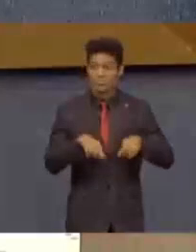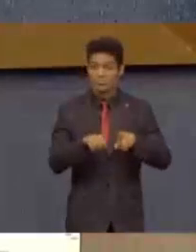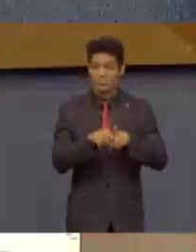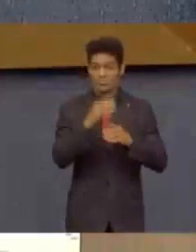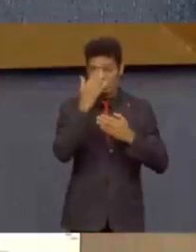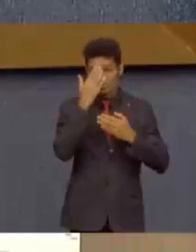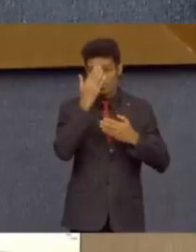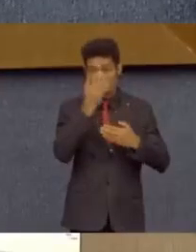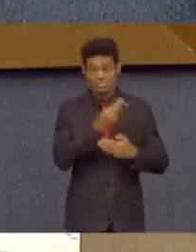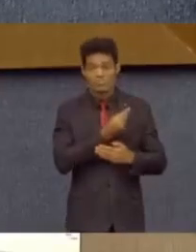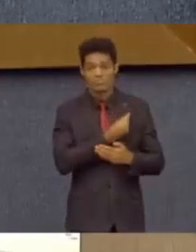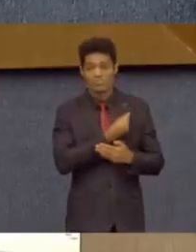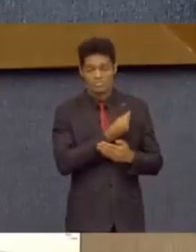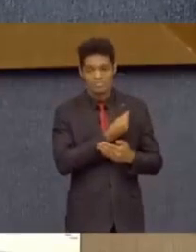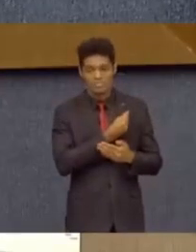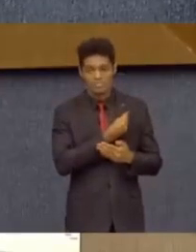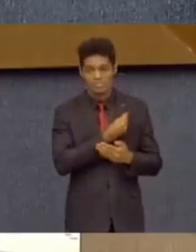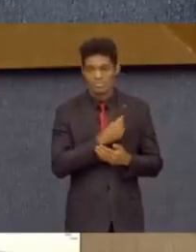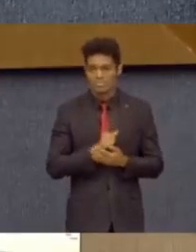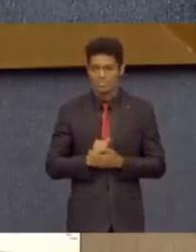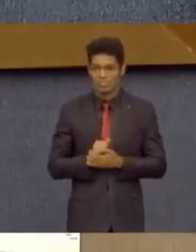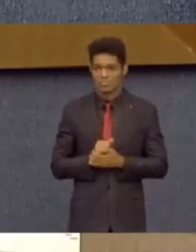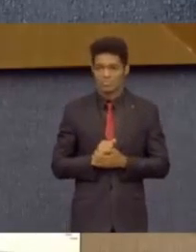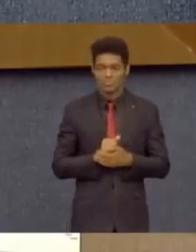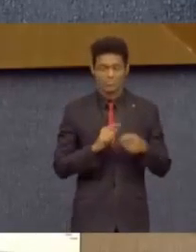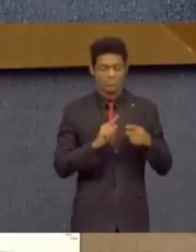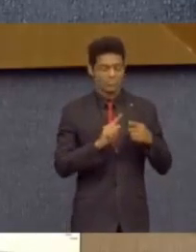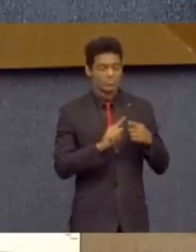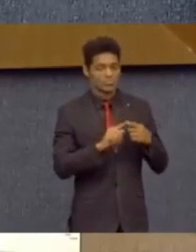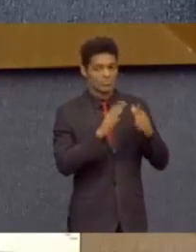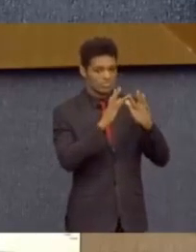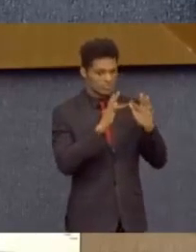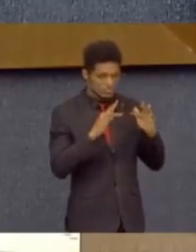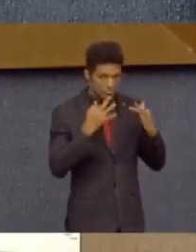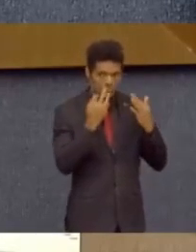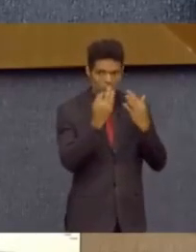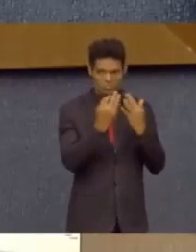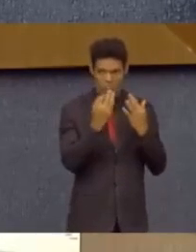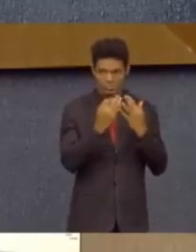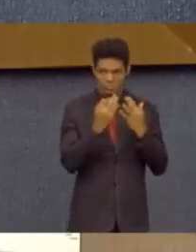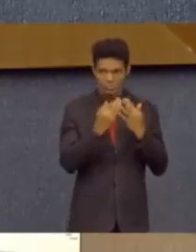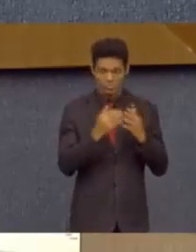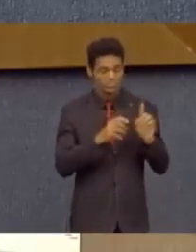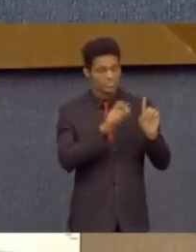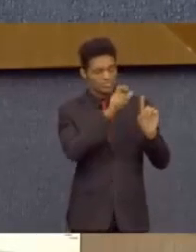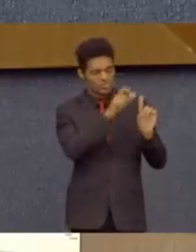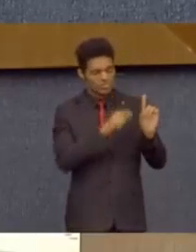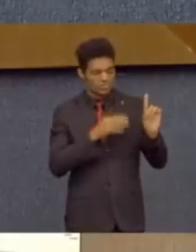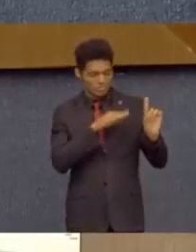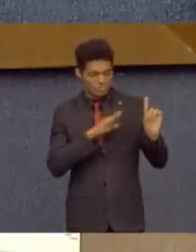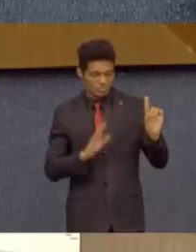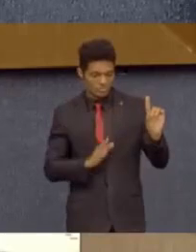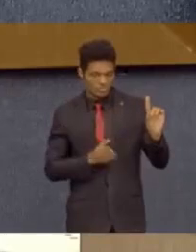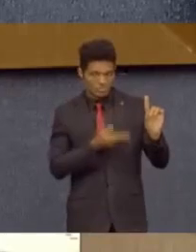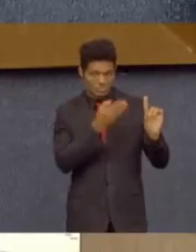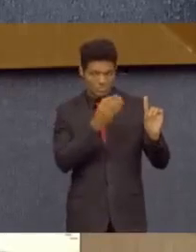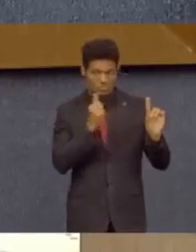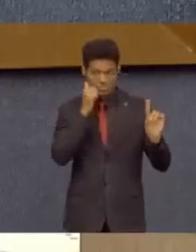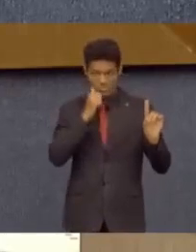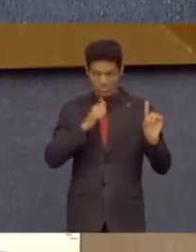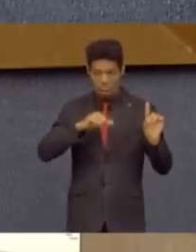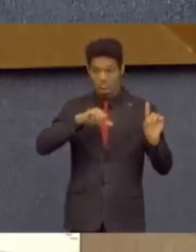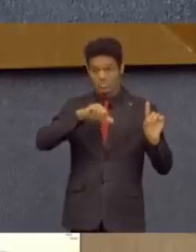Registramos e agradecemos as seguintes presenças. Familiares do homenageado: pai, Jadir Martins da